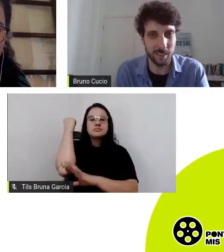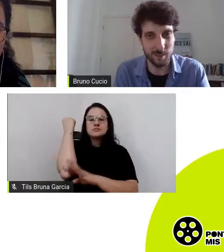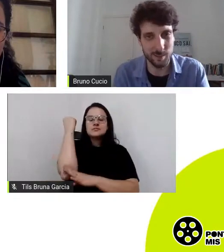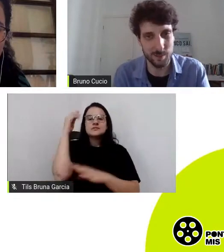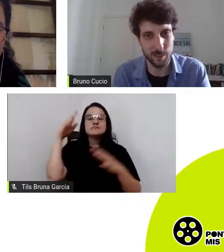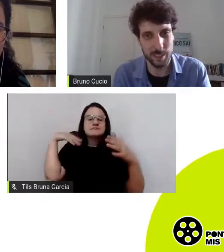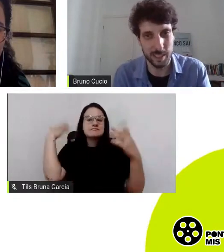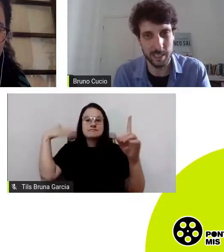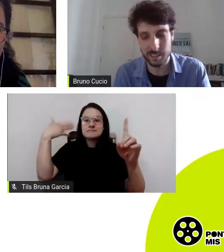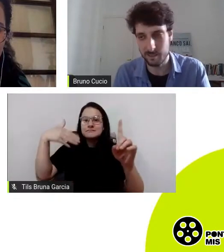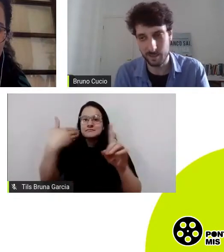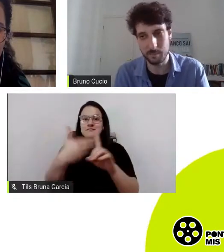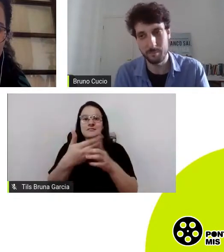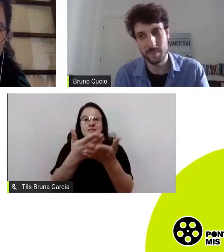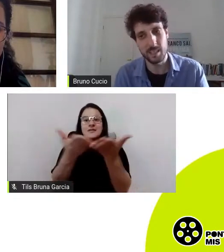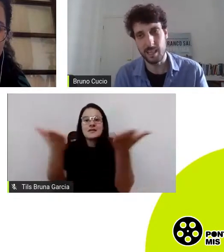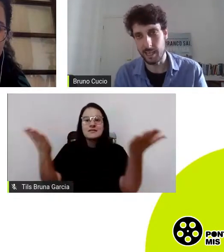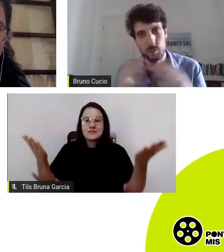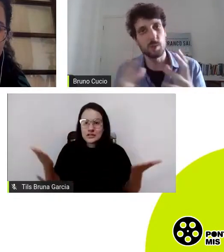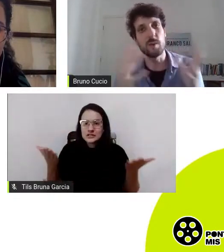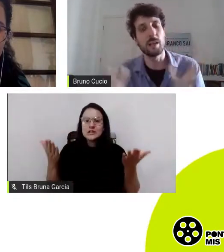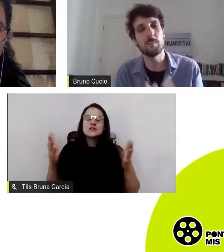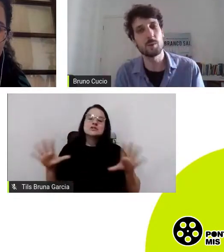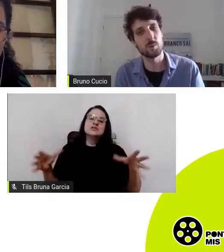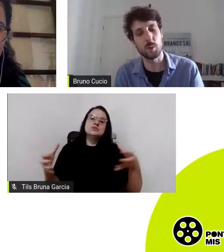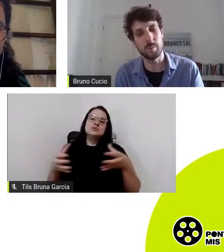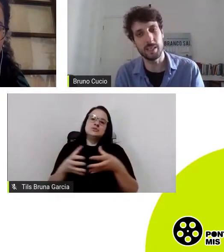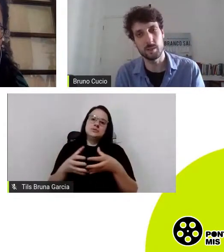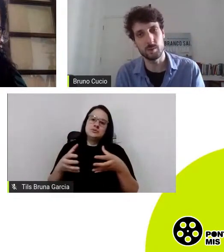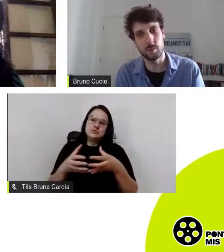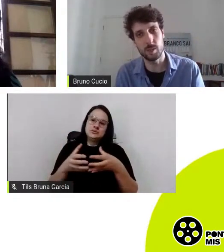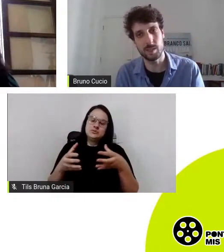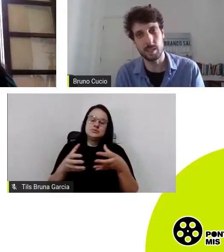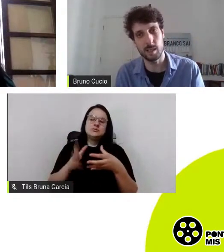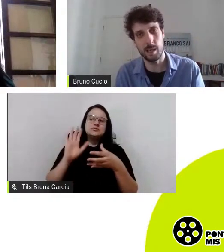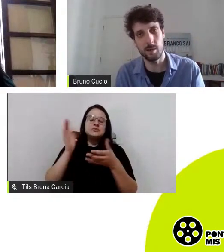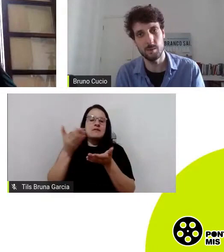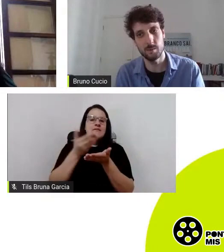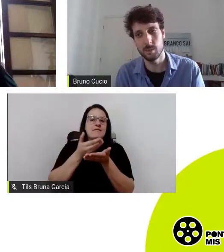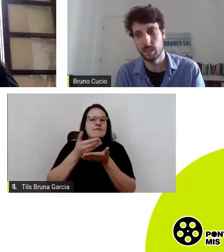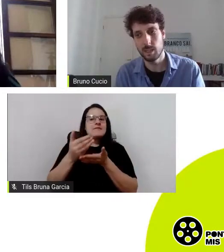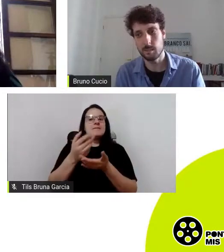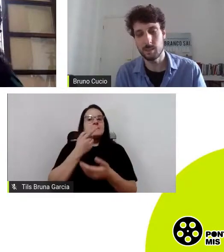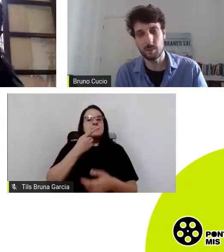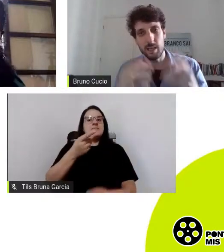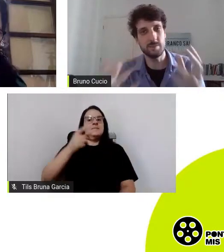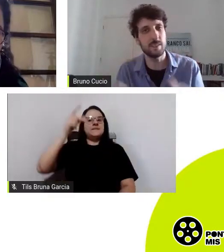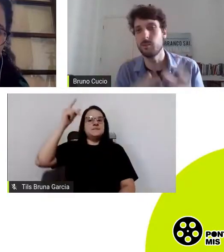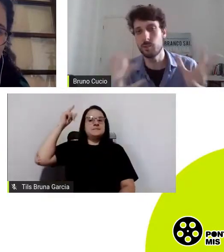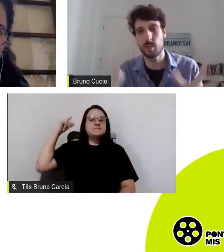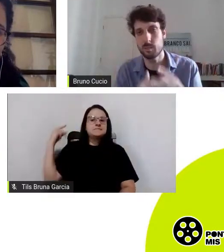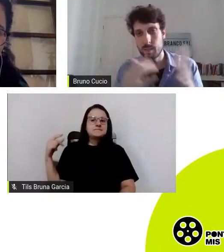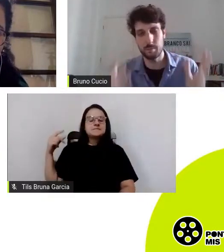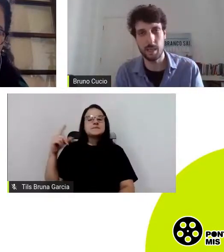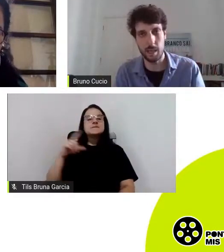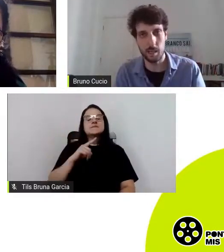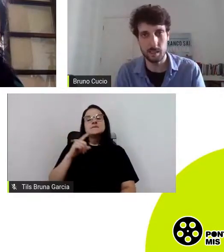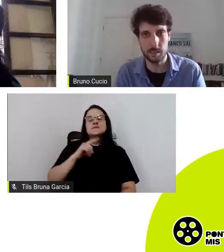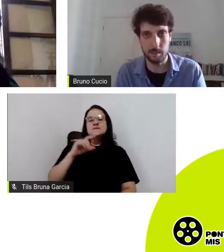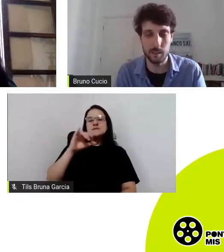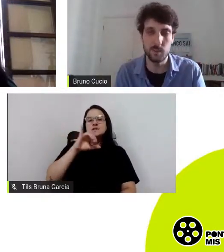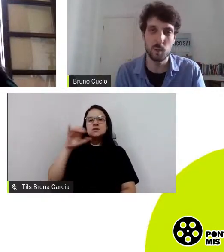ficou aqui com a gente. Foi uma honra estar aqui com vocês, enfim. É isso que eu falei um pouco no começo.